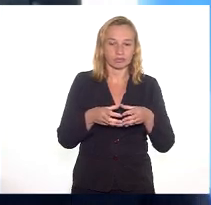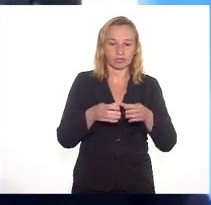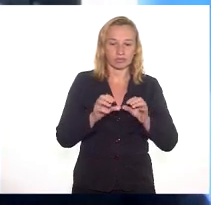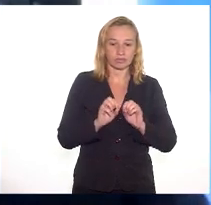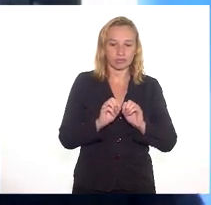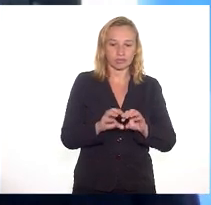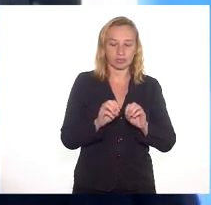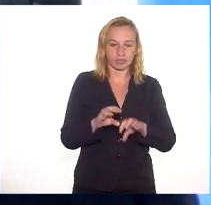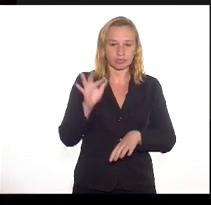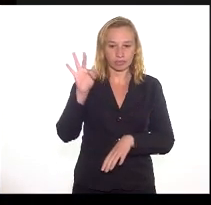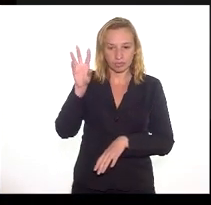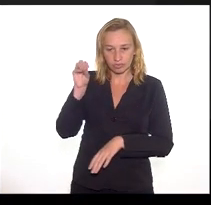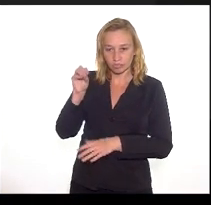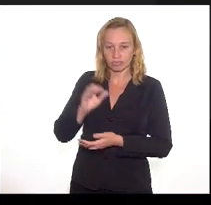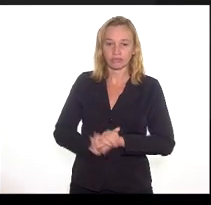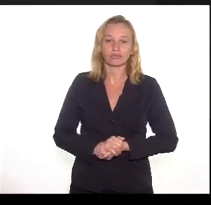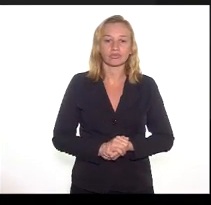Flávio Serafini.